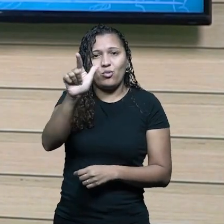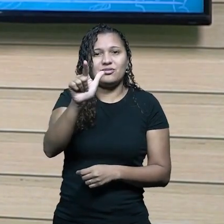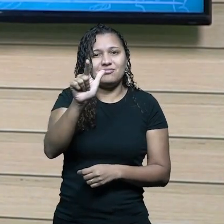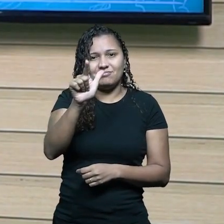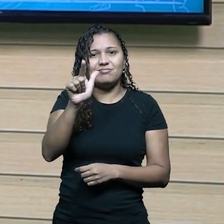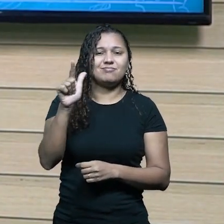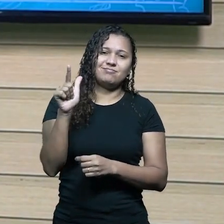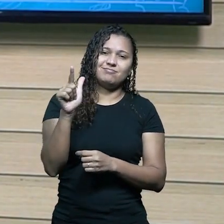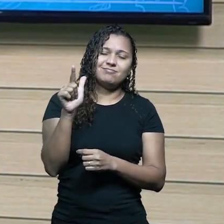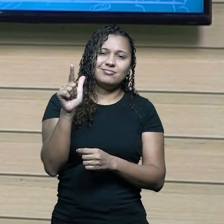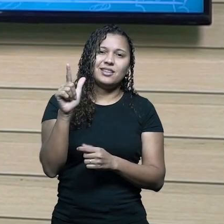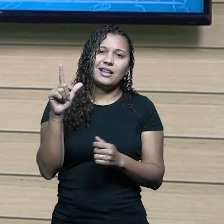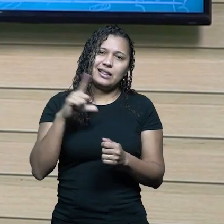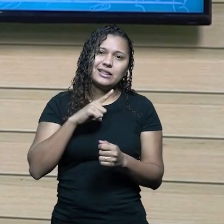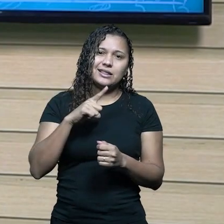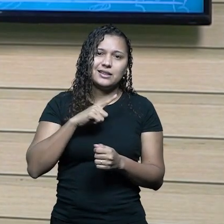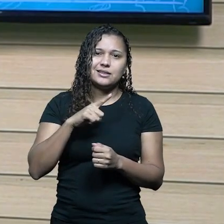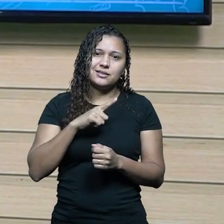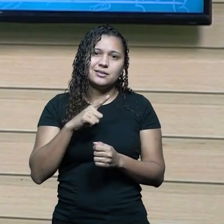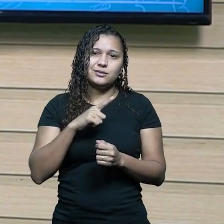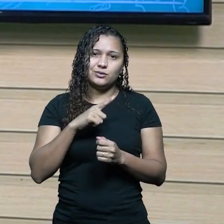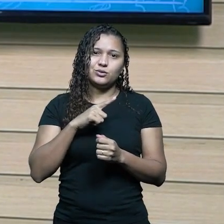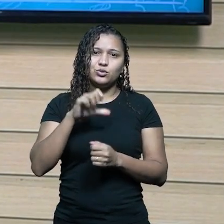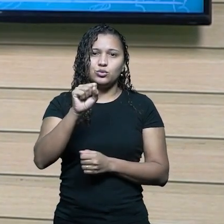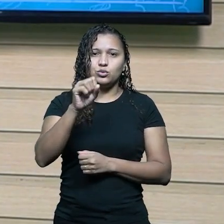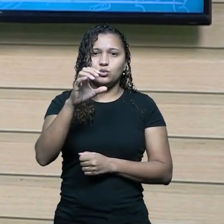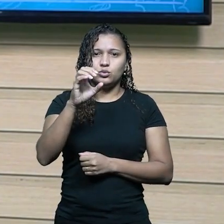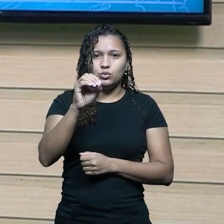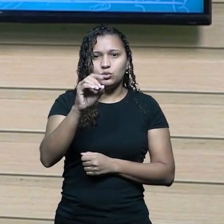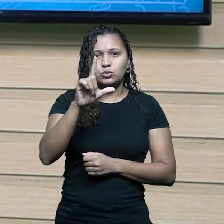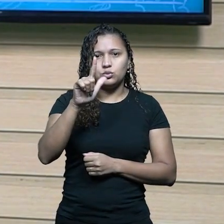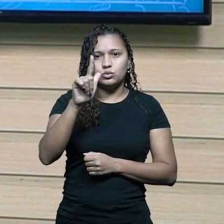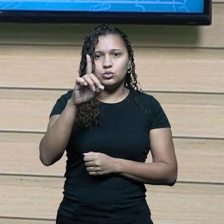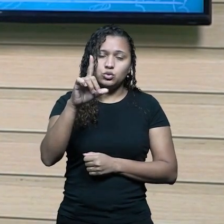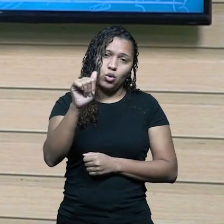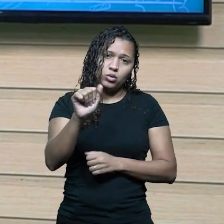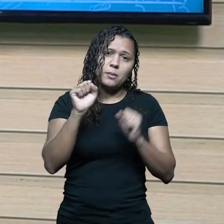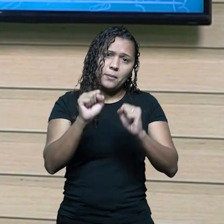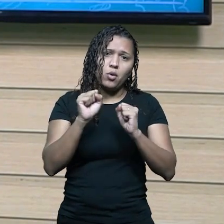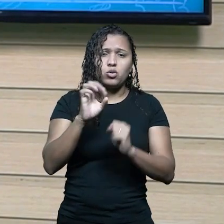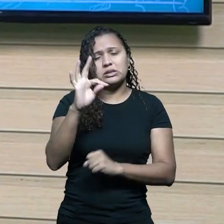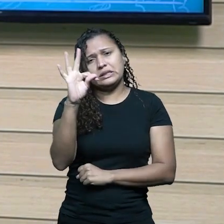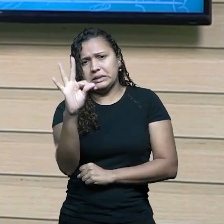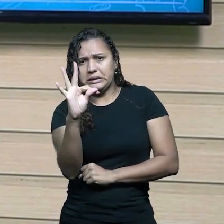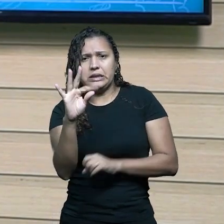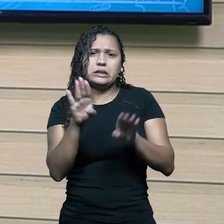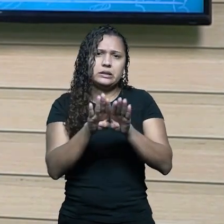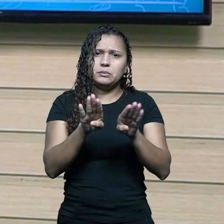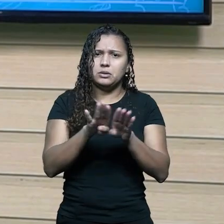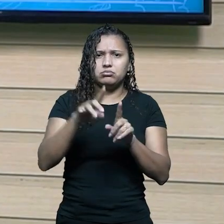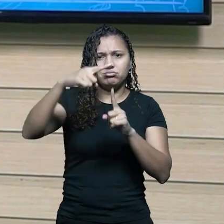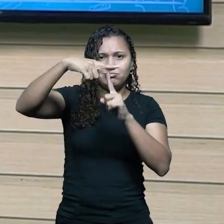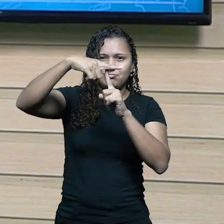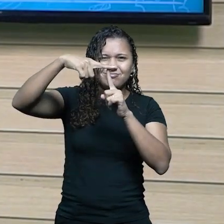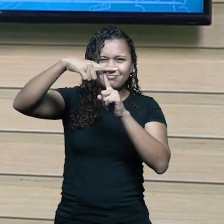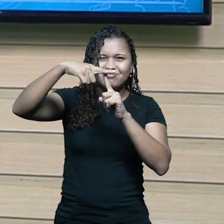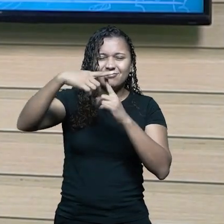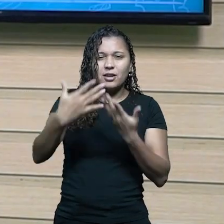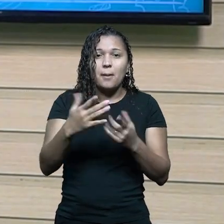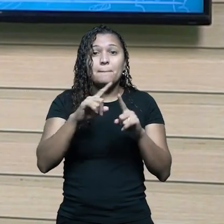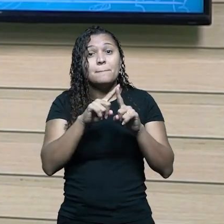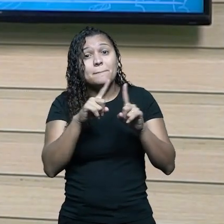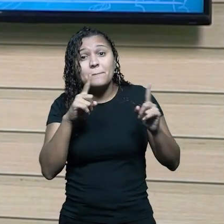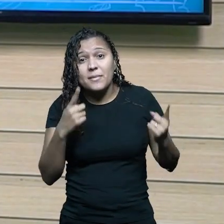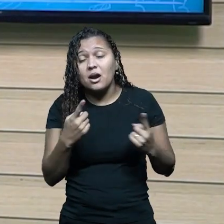aprender. Tem outras formas de fazer essa junta de solda, que pode ser em T também, que não aparece